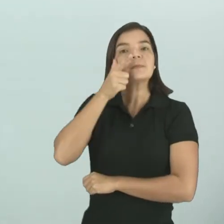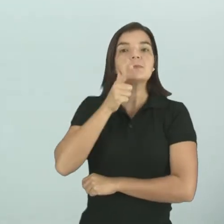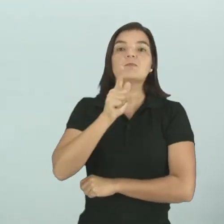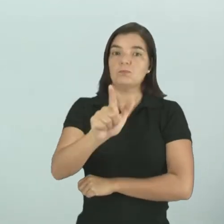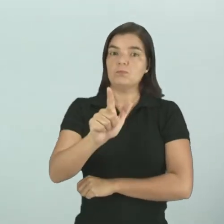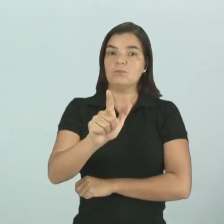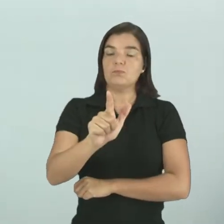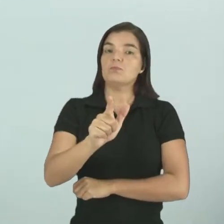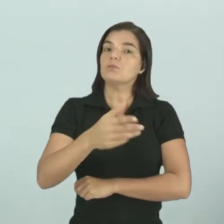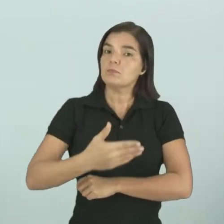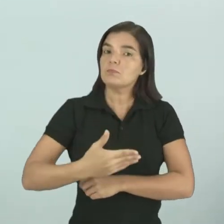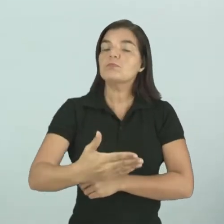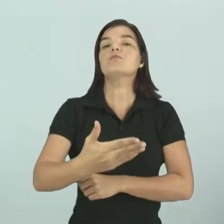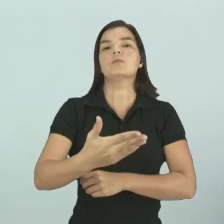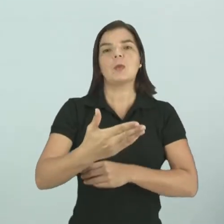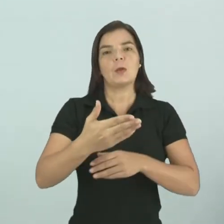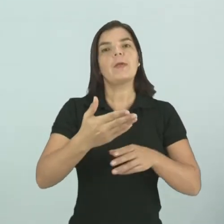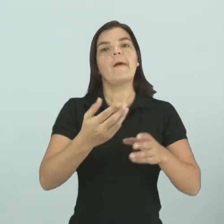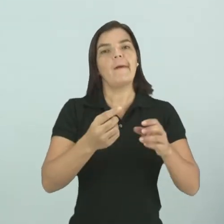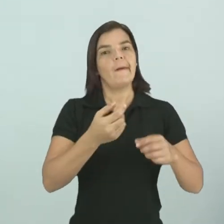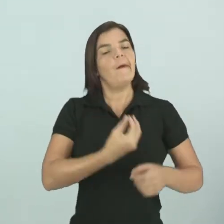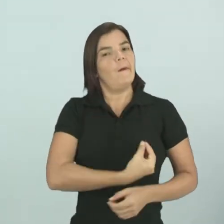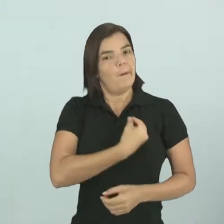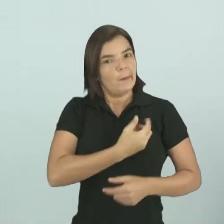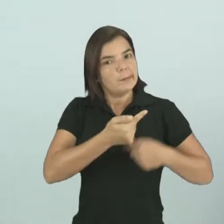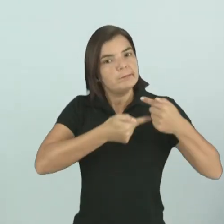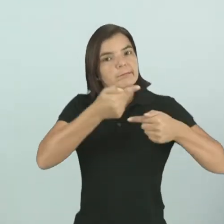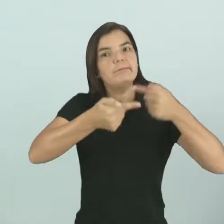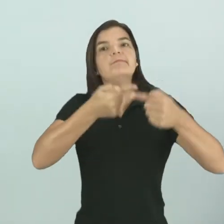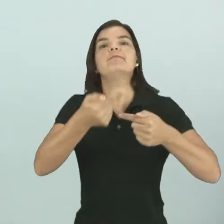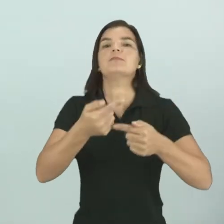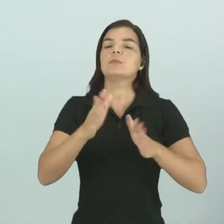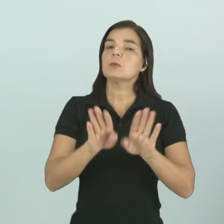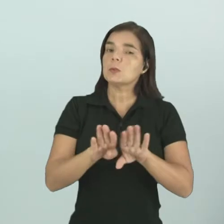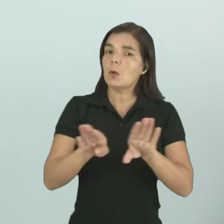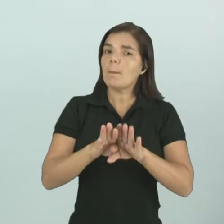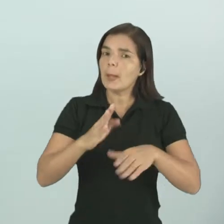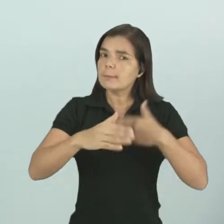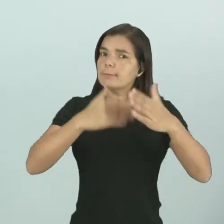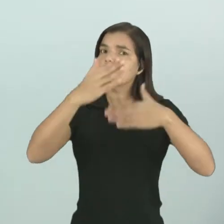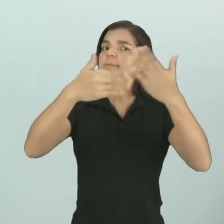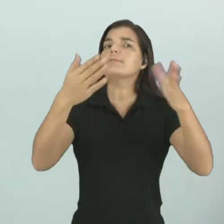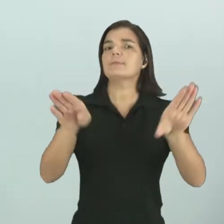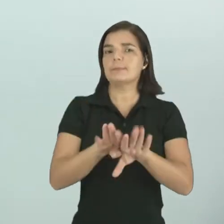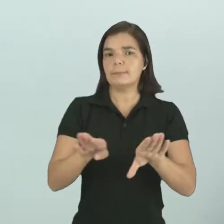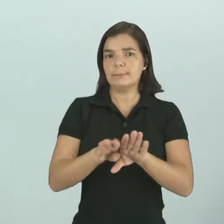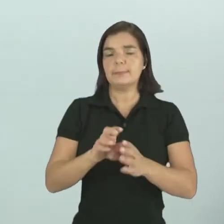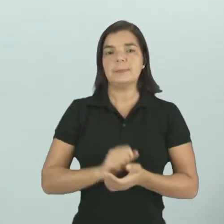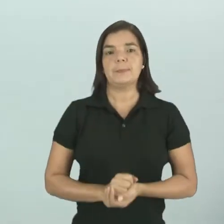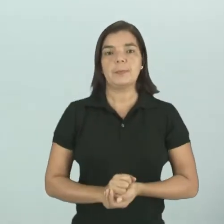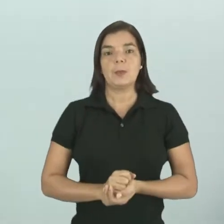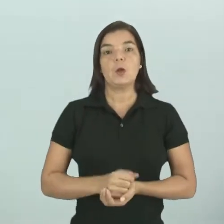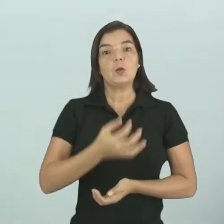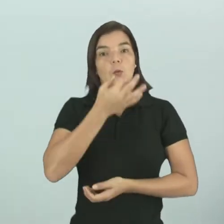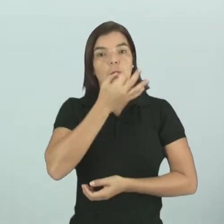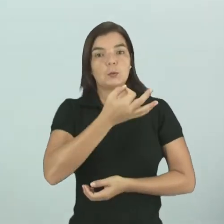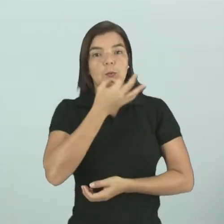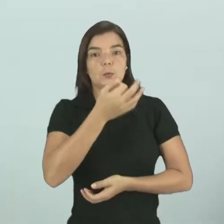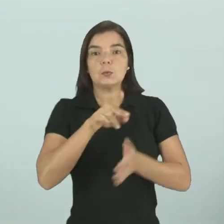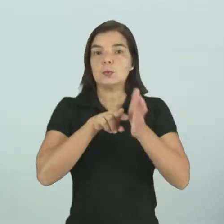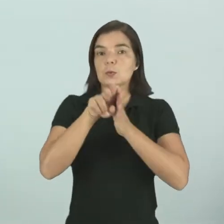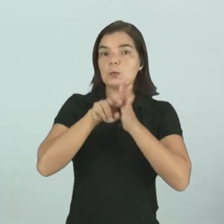consiga perpetuar a sua espécie e consiga um processo evolutivo dessa espécie. Então, do ponto de